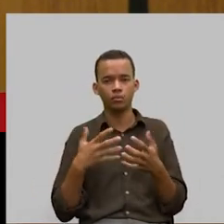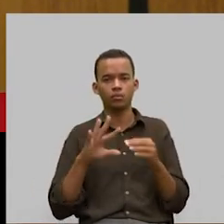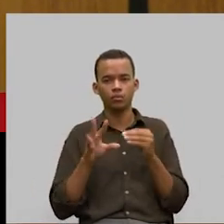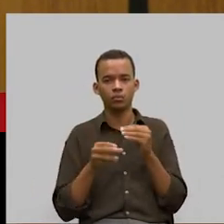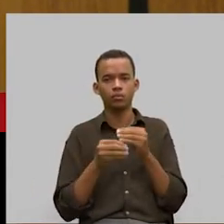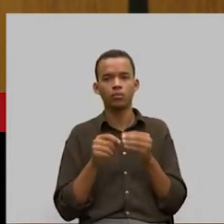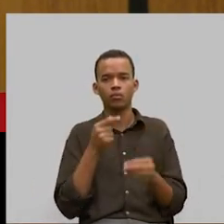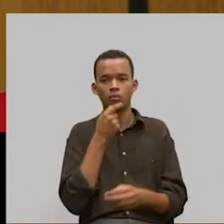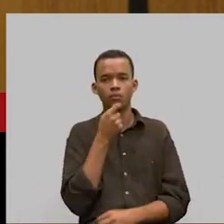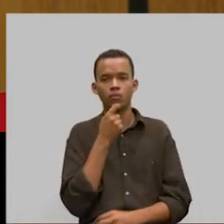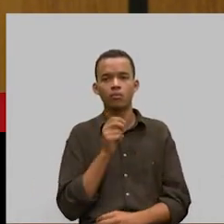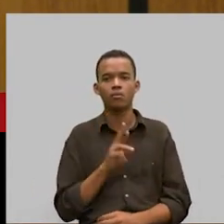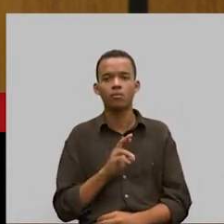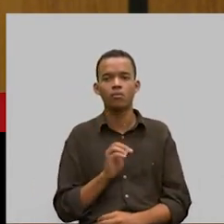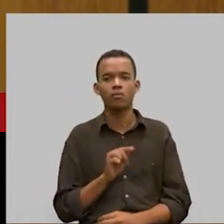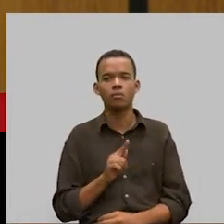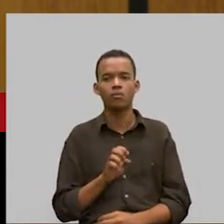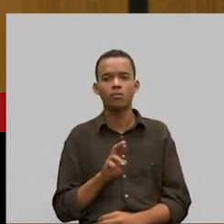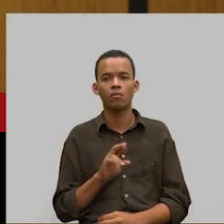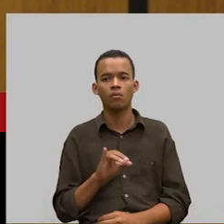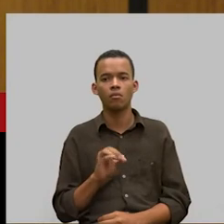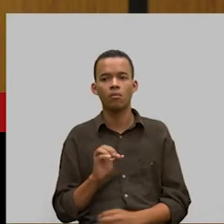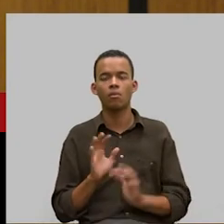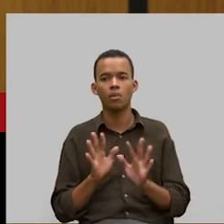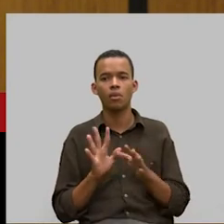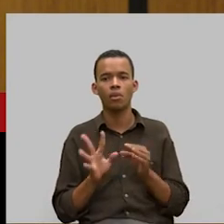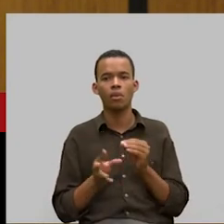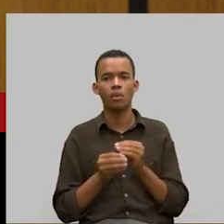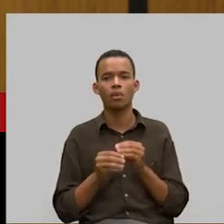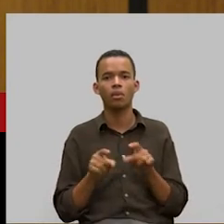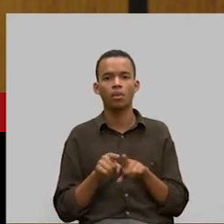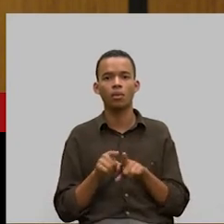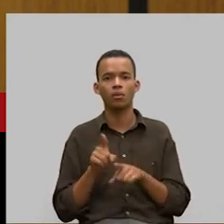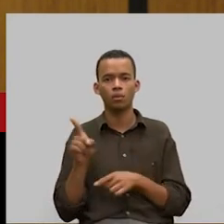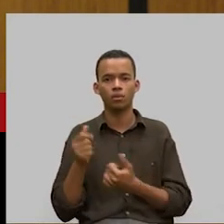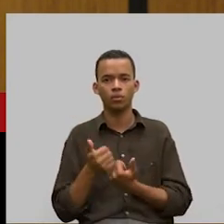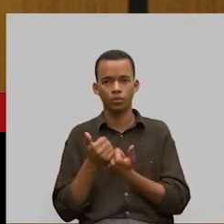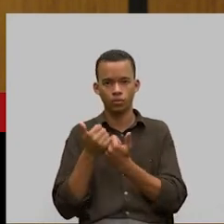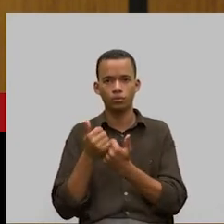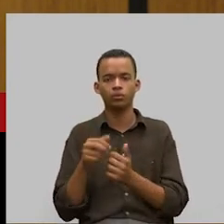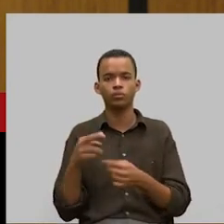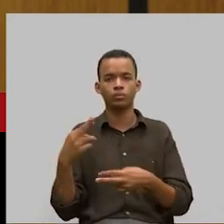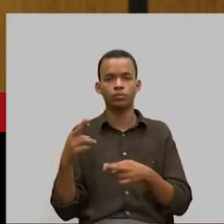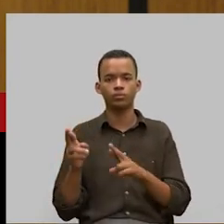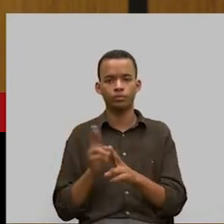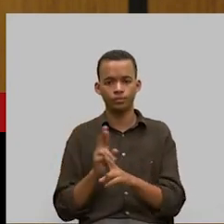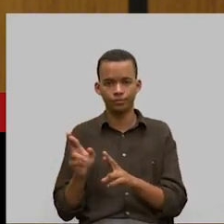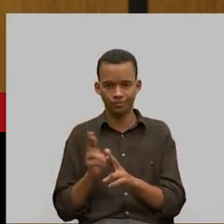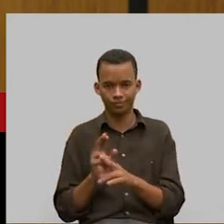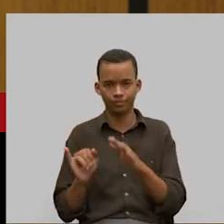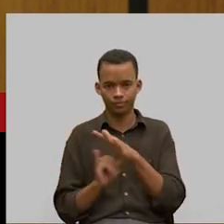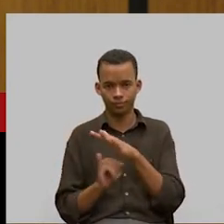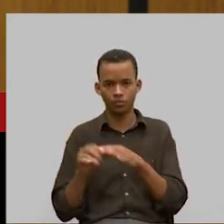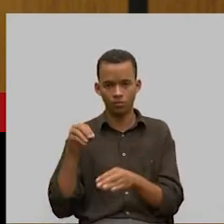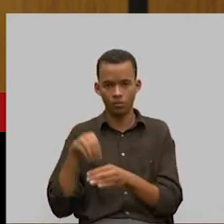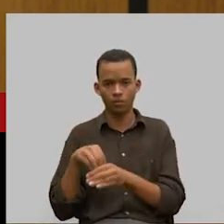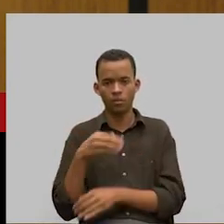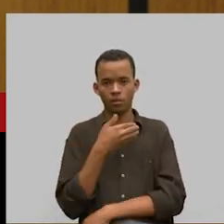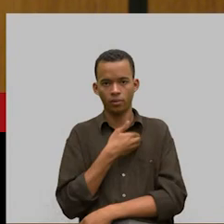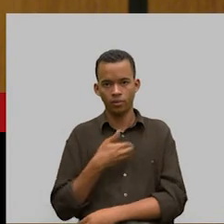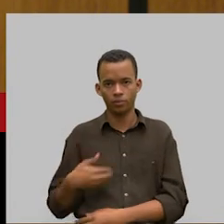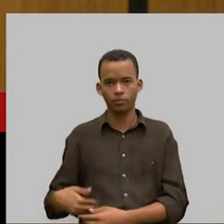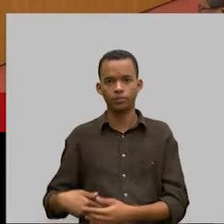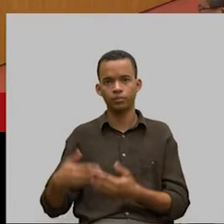do Rogério Senor Fernando Antônio assessor de relações institucionais do governo de